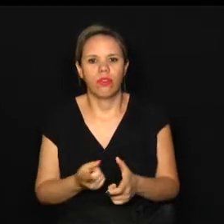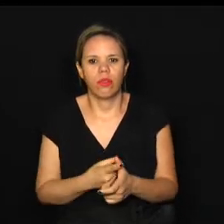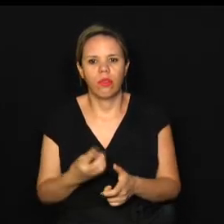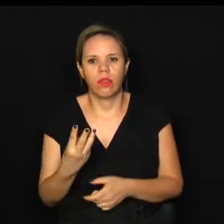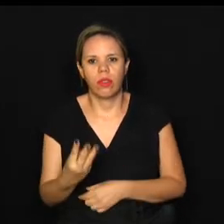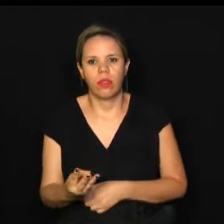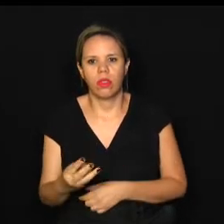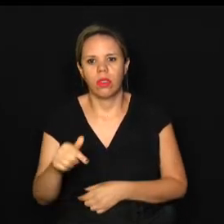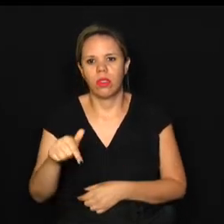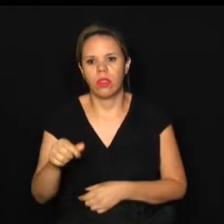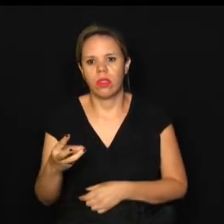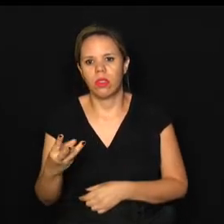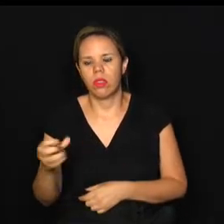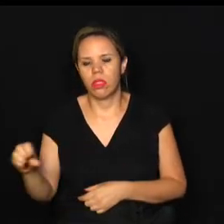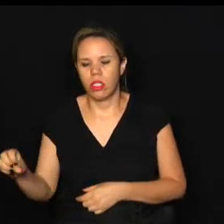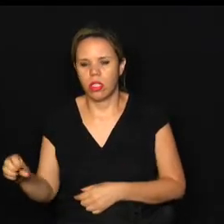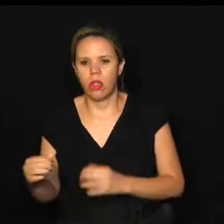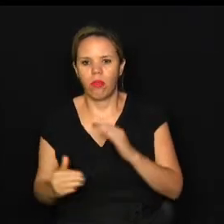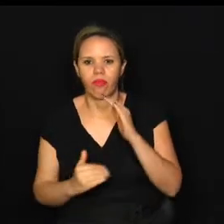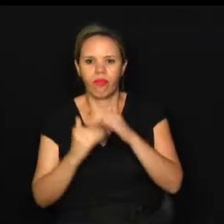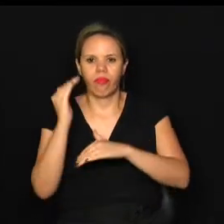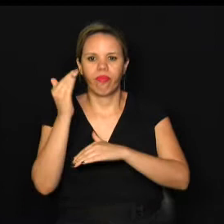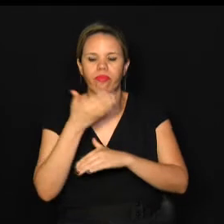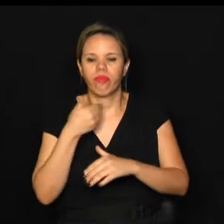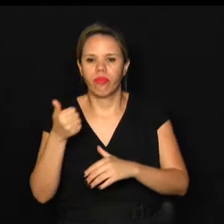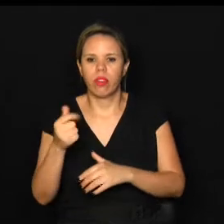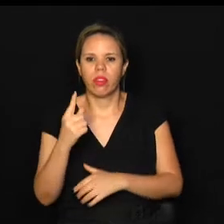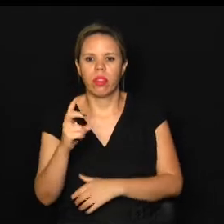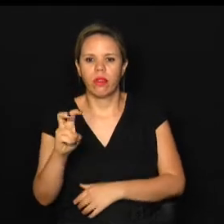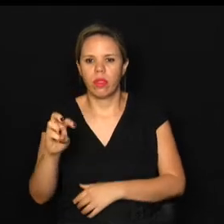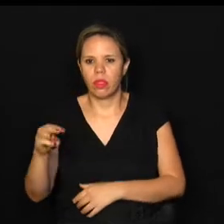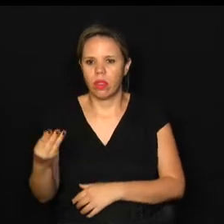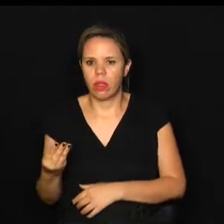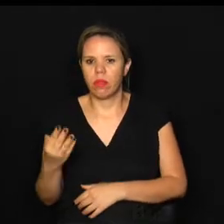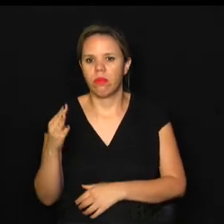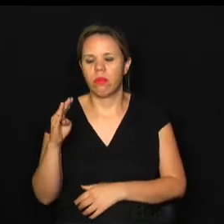3.518.500.000, resultando num superávit primário de 153 milhões.